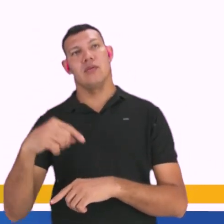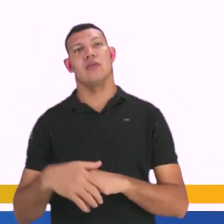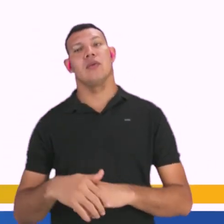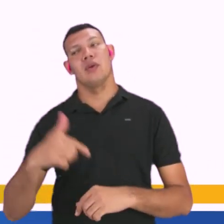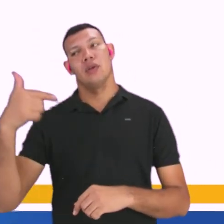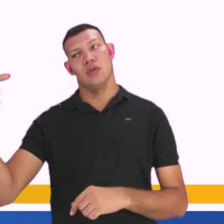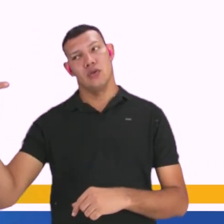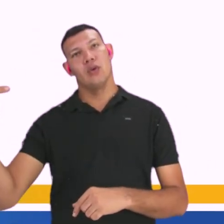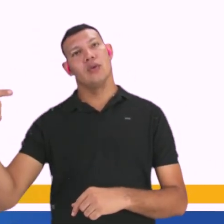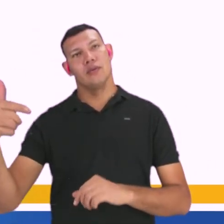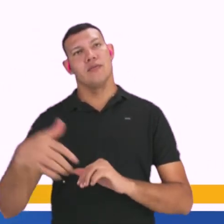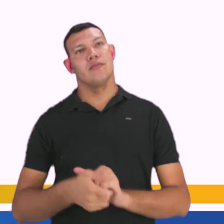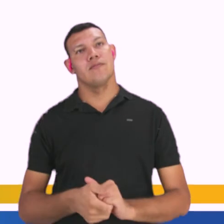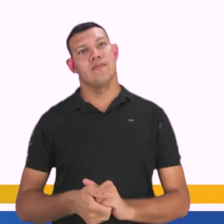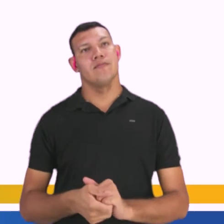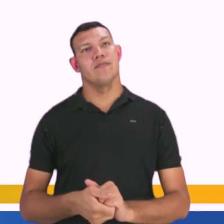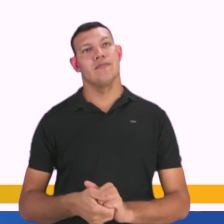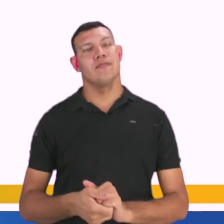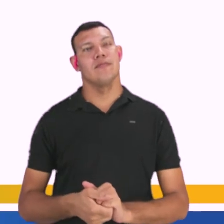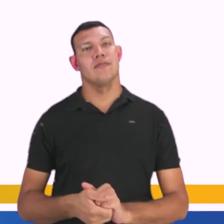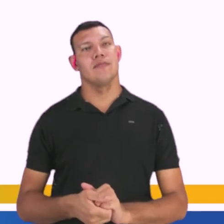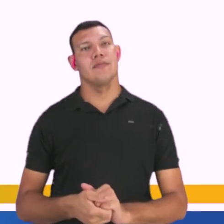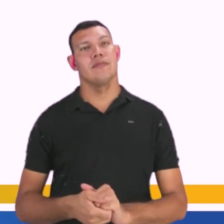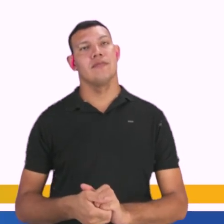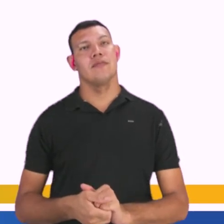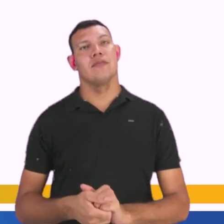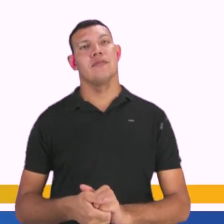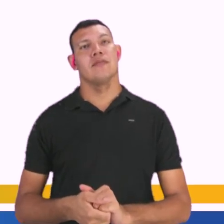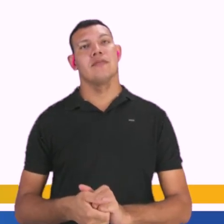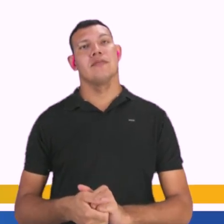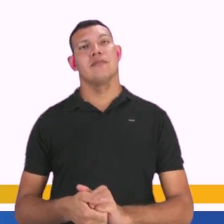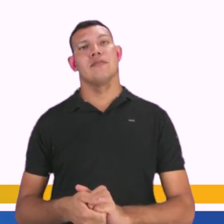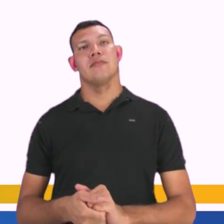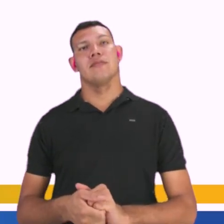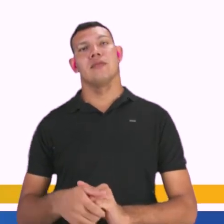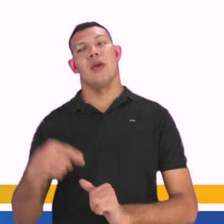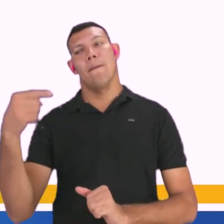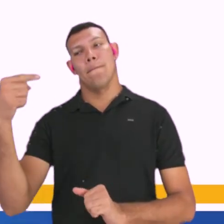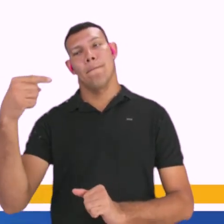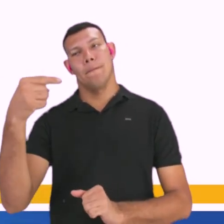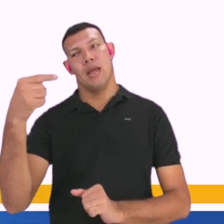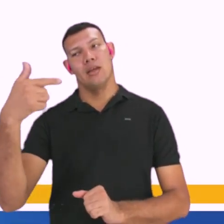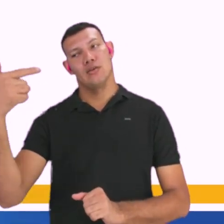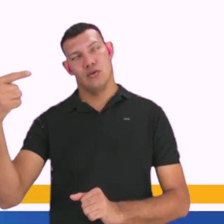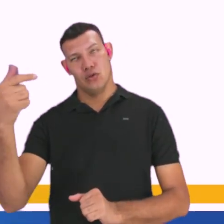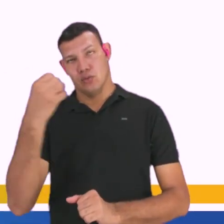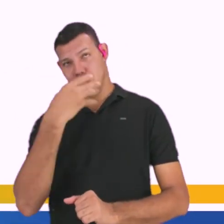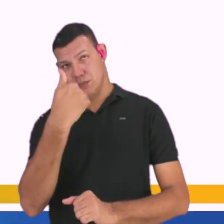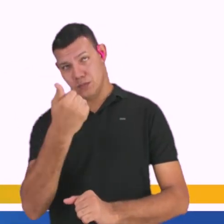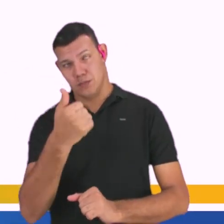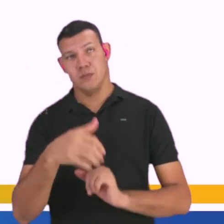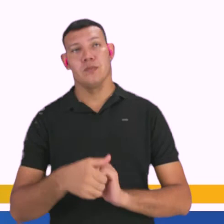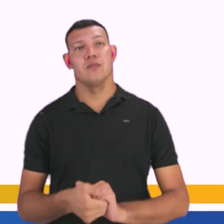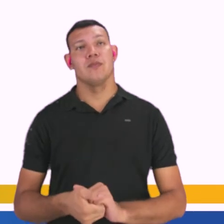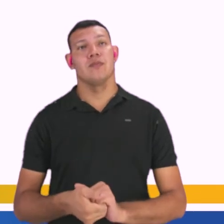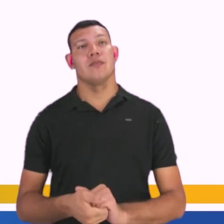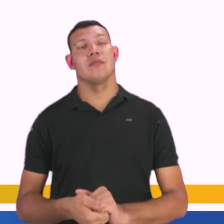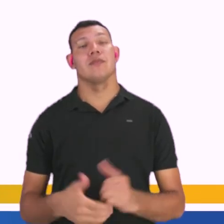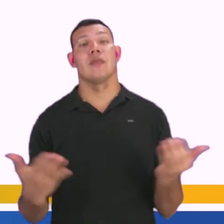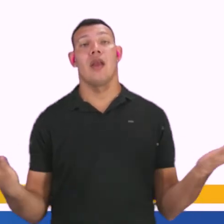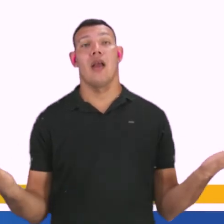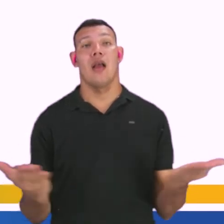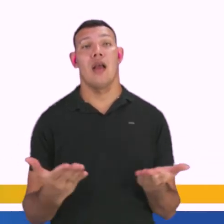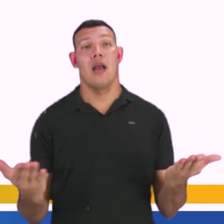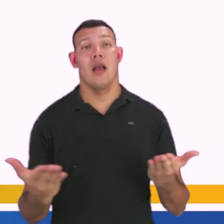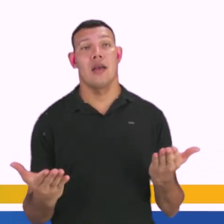dois só que um da fórmula de sair então nós vamos sair menos dois tudo bem agora nós vamos